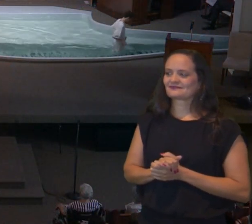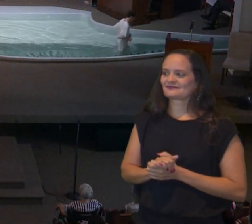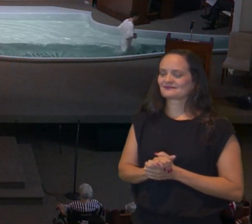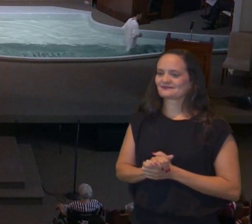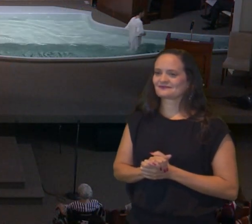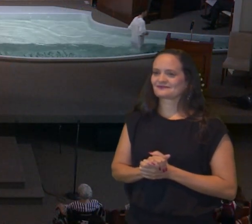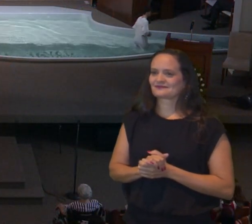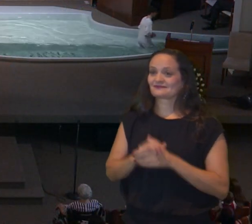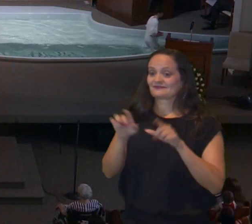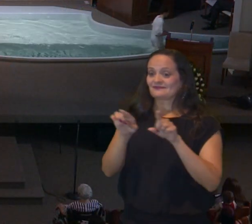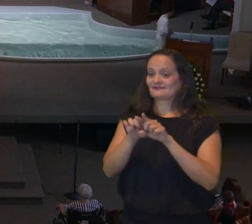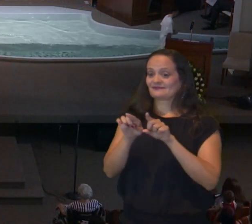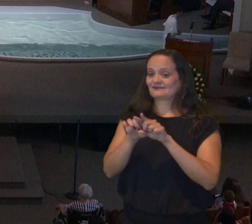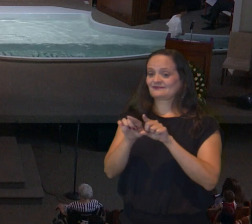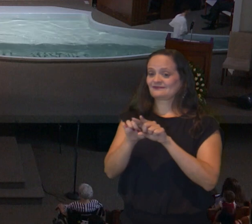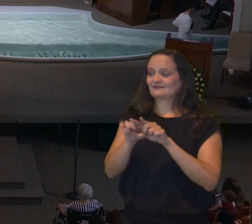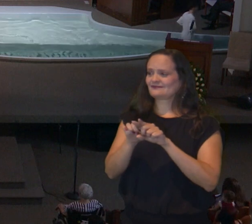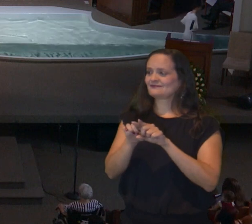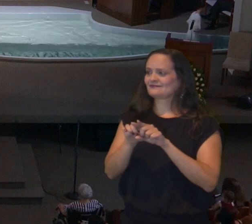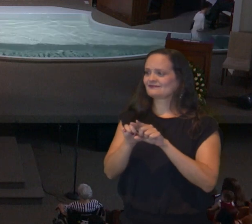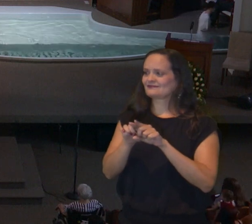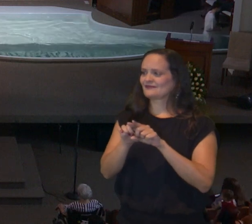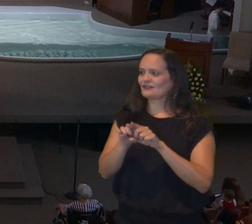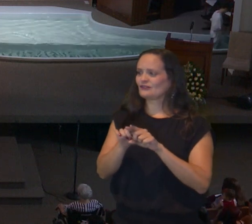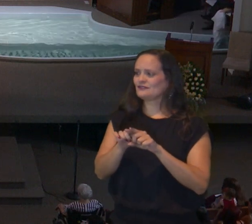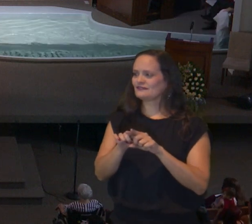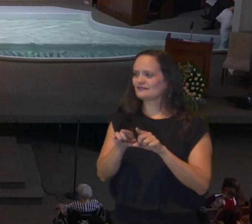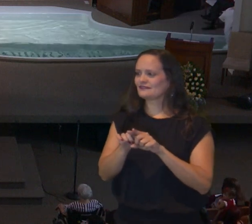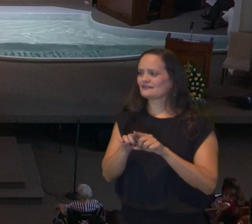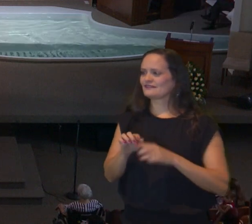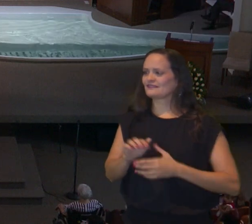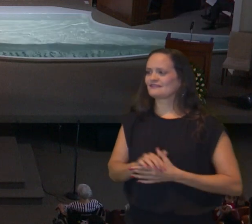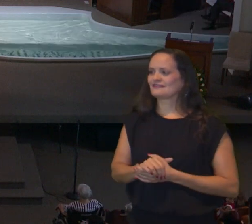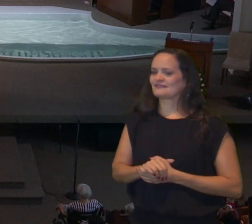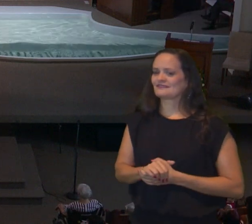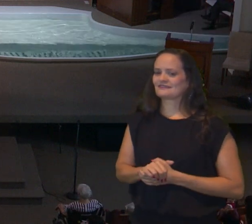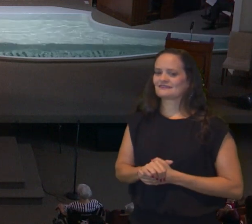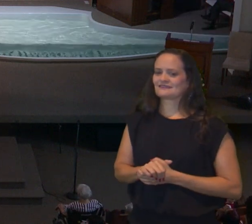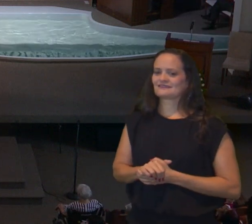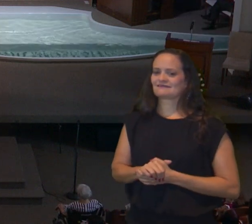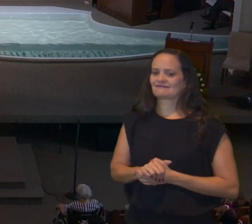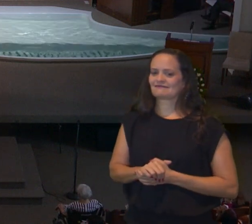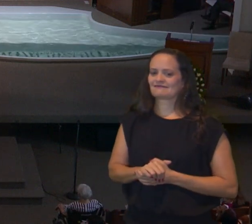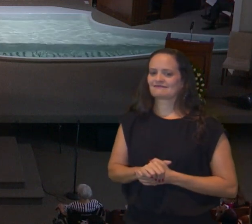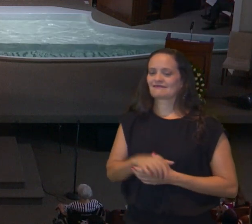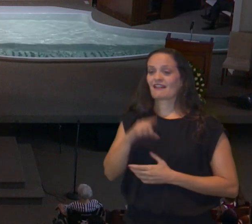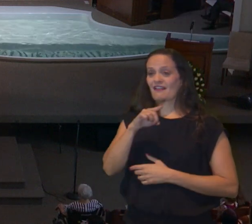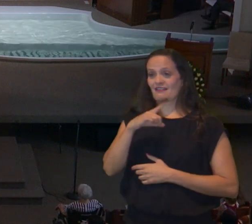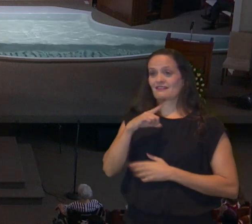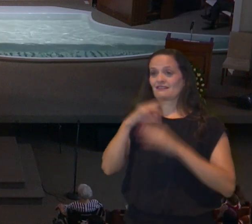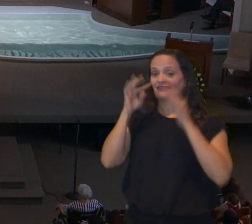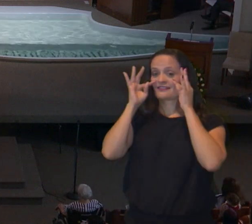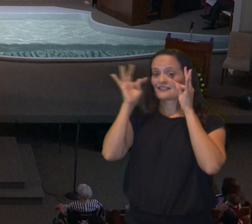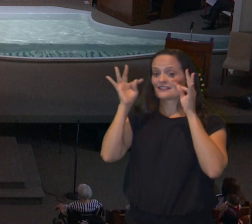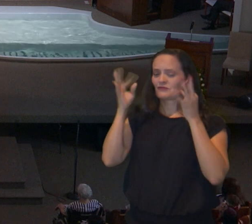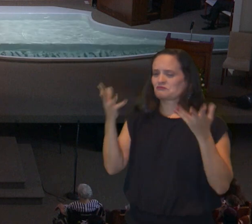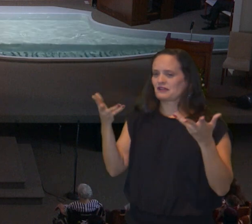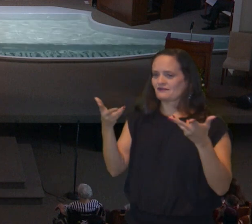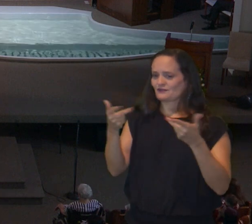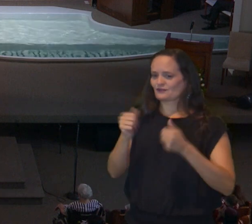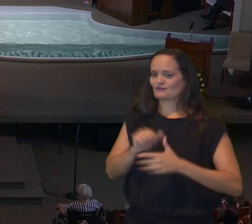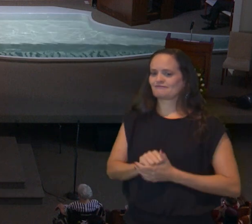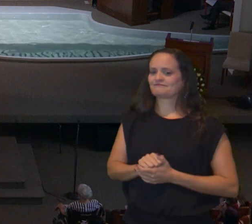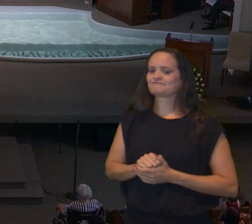Nós recebemos a Terezinha. Pode vir, Terezinha, que tem um testemunho fantástico. Ela